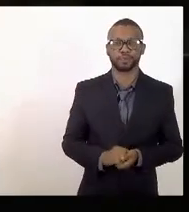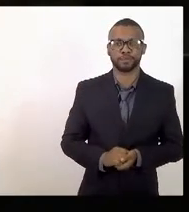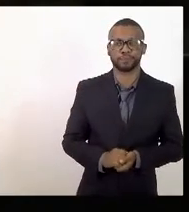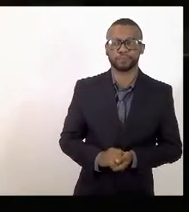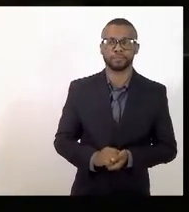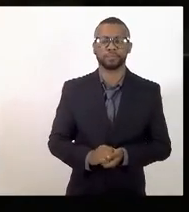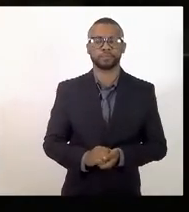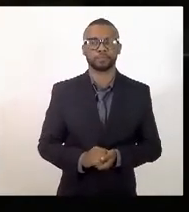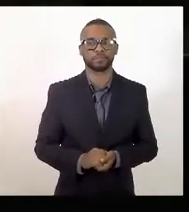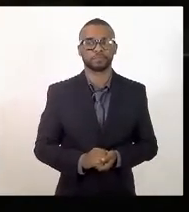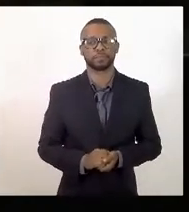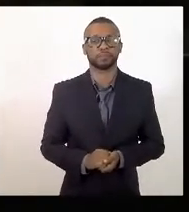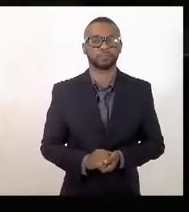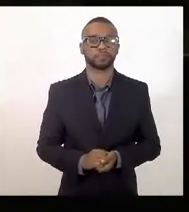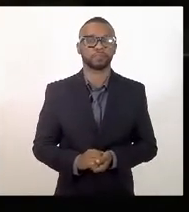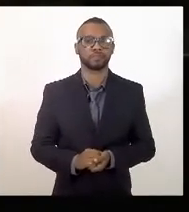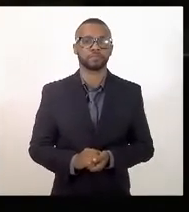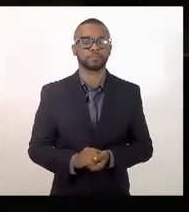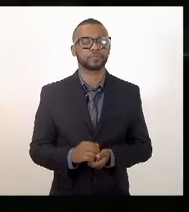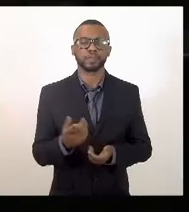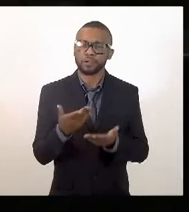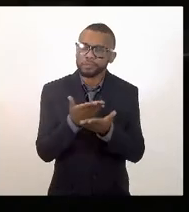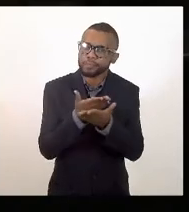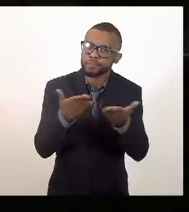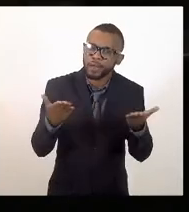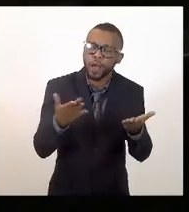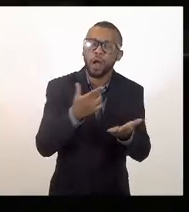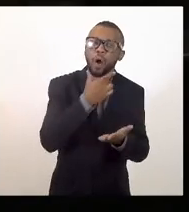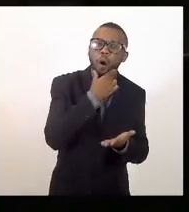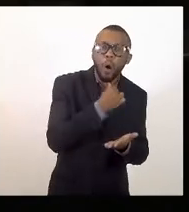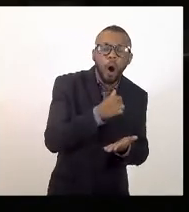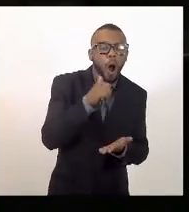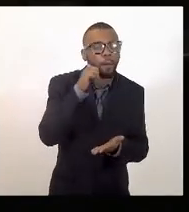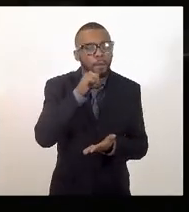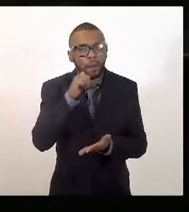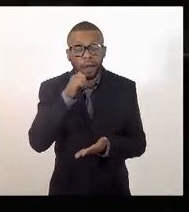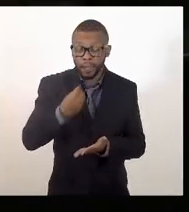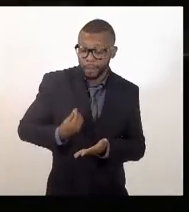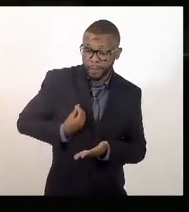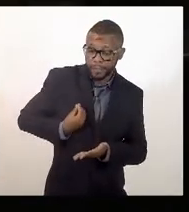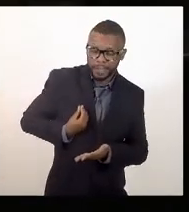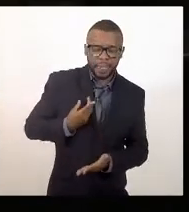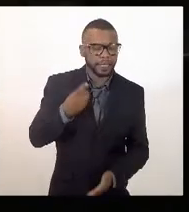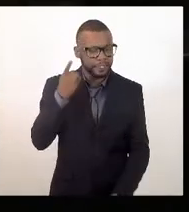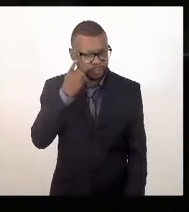Senhoras deputadas presentes, senhores deputados presentes,